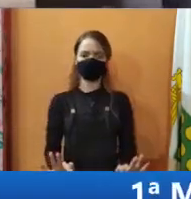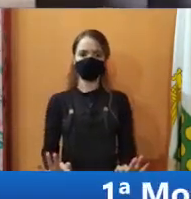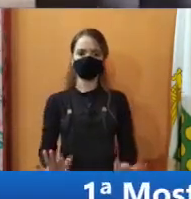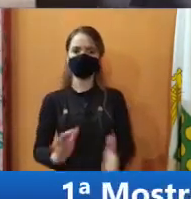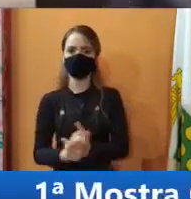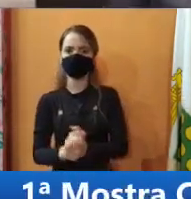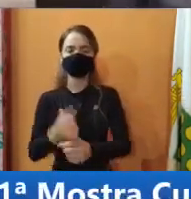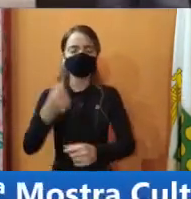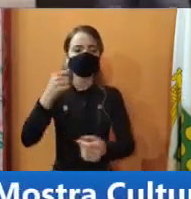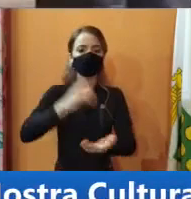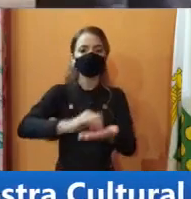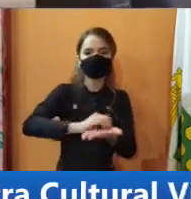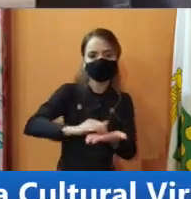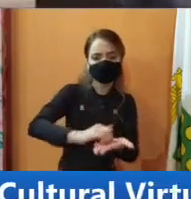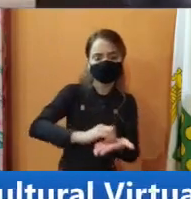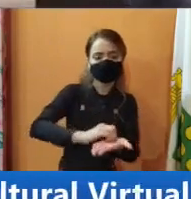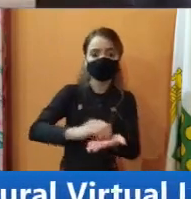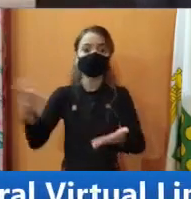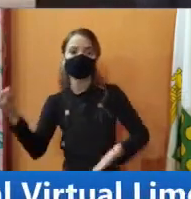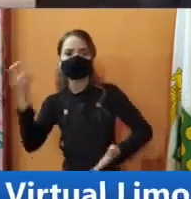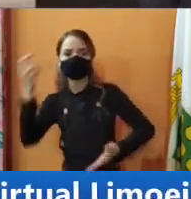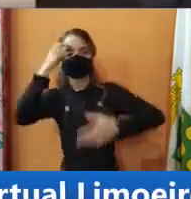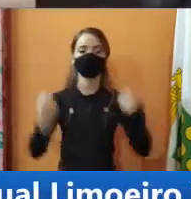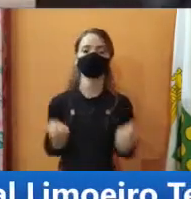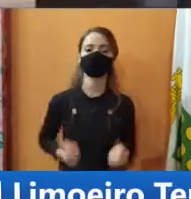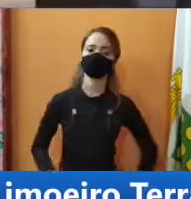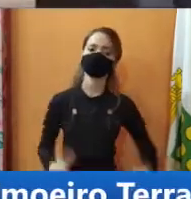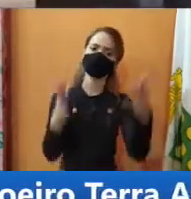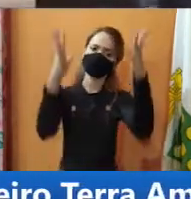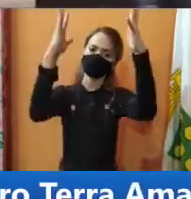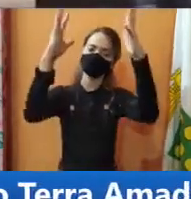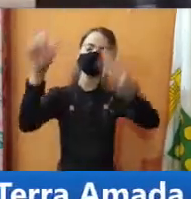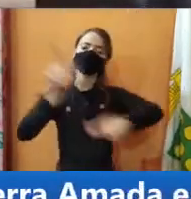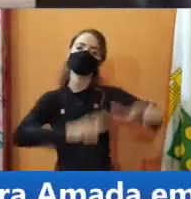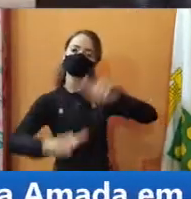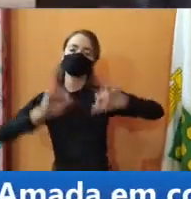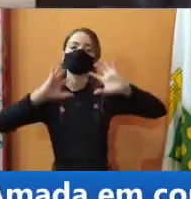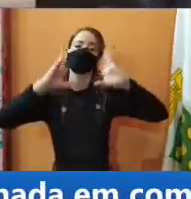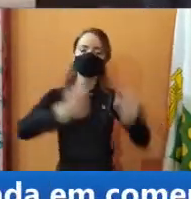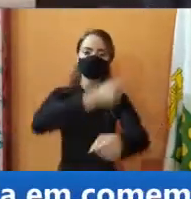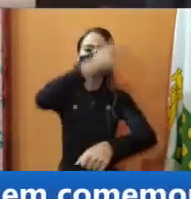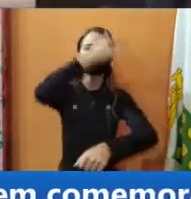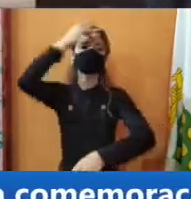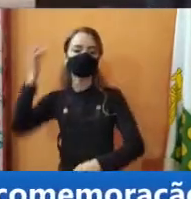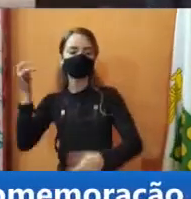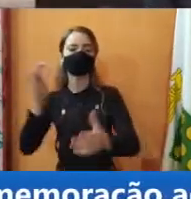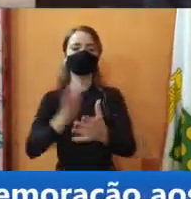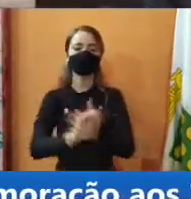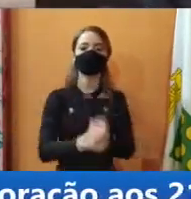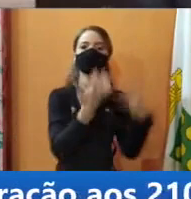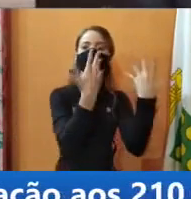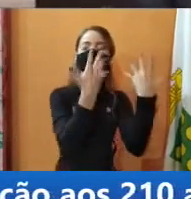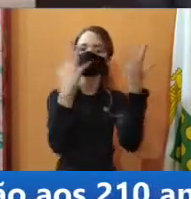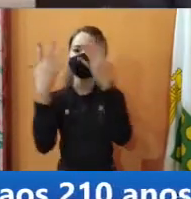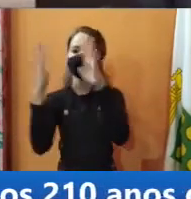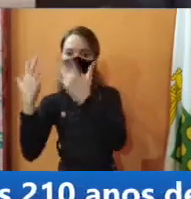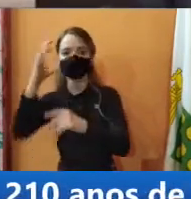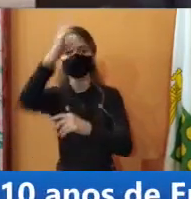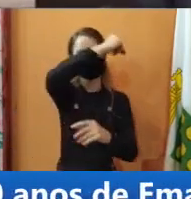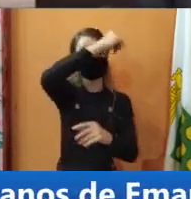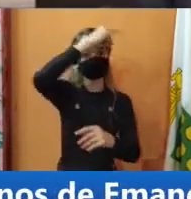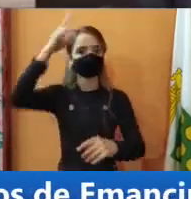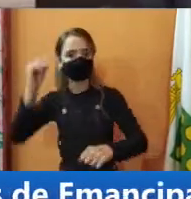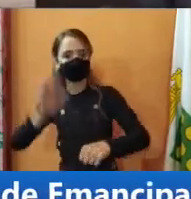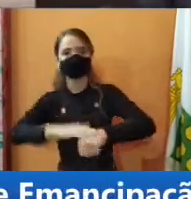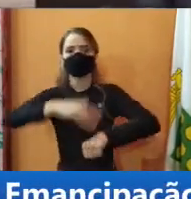Ela sempre exalta meu trabalho, de todo mundo. Eu já fui parabenizado por Orlando aqui mais